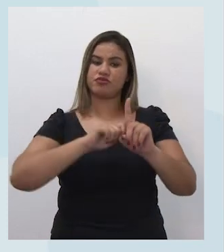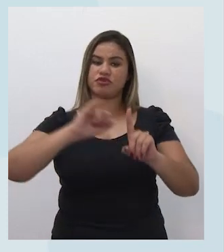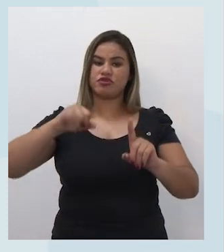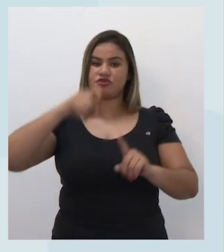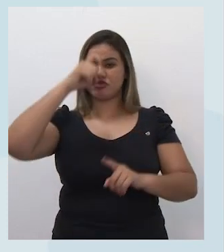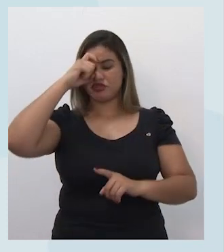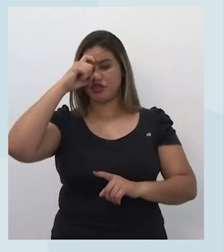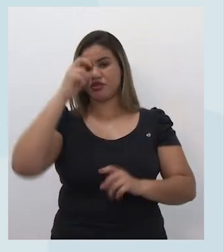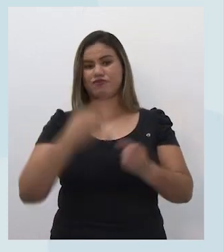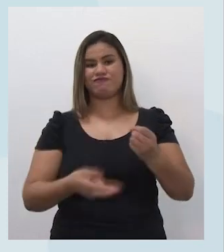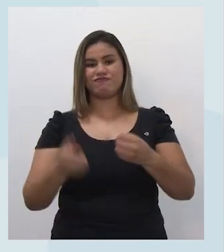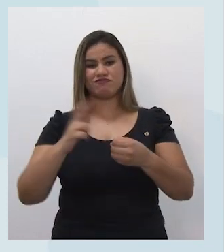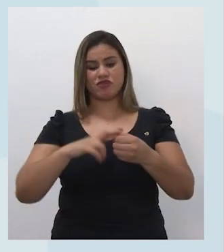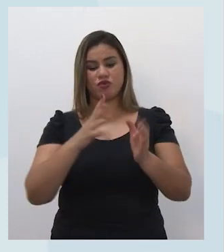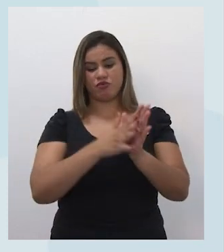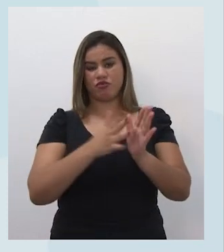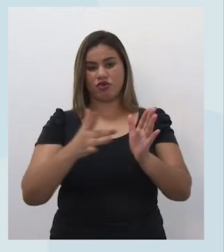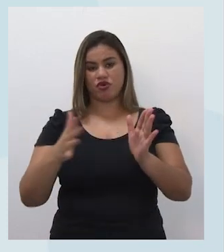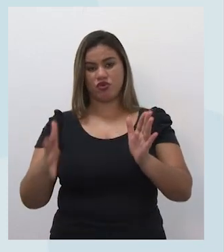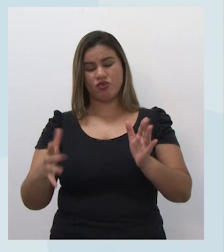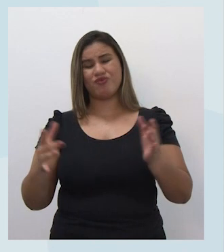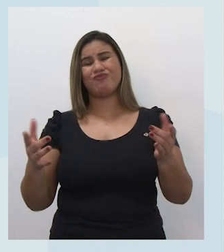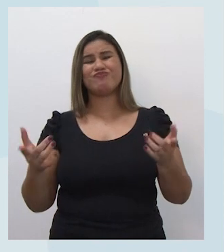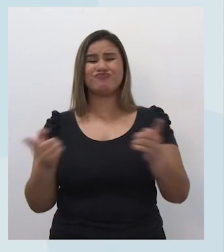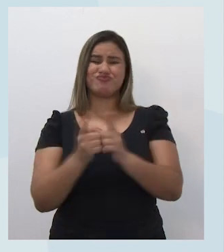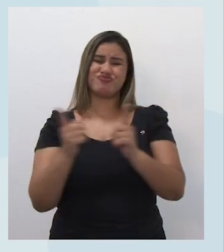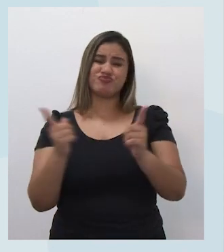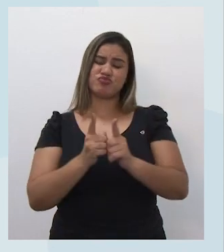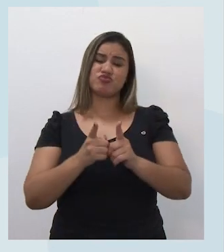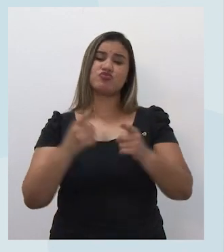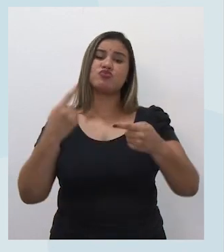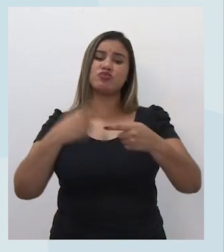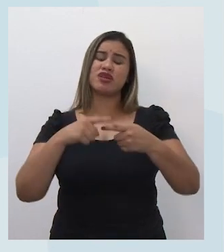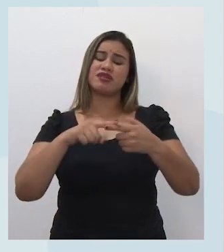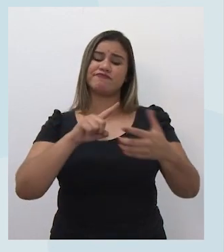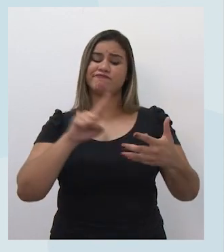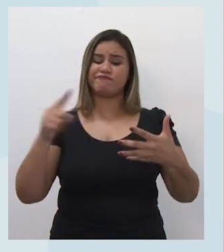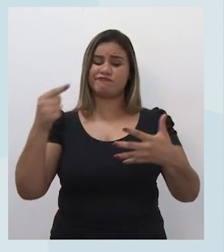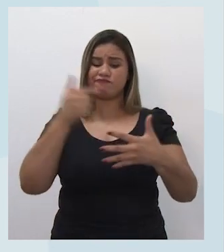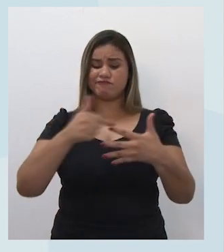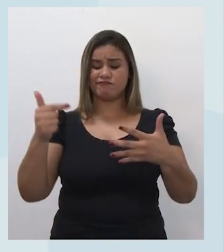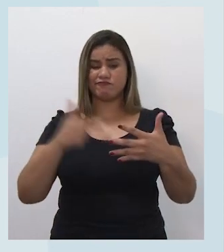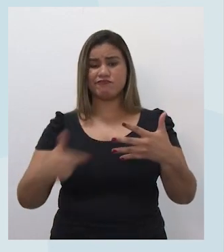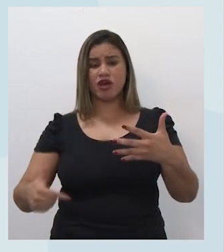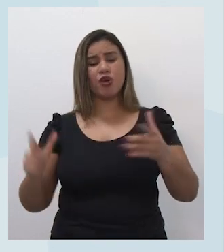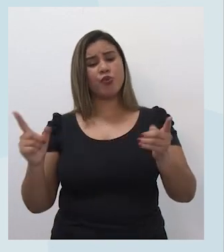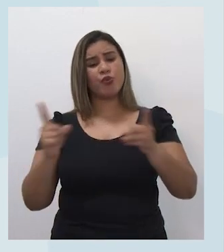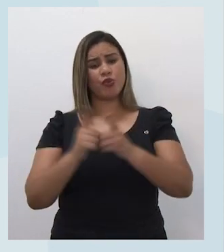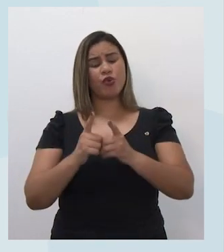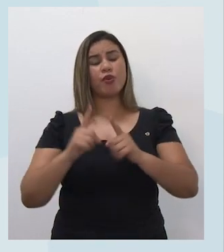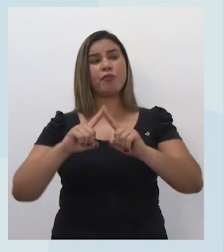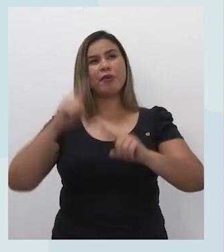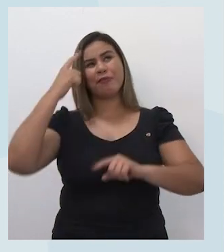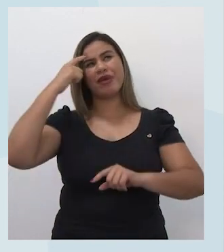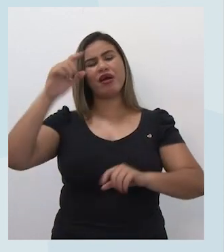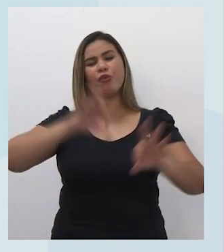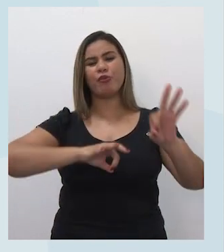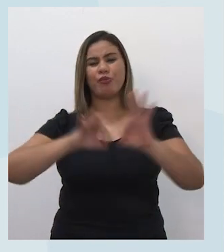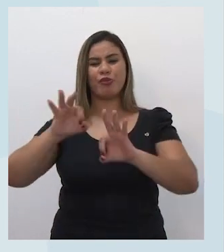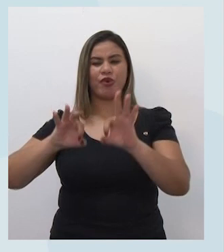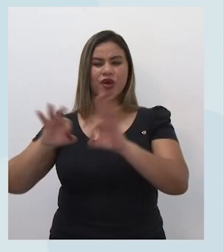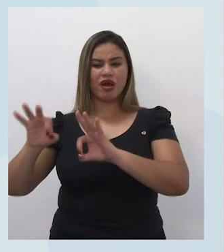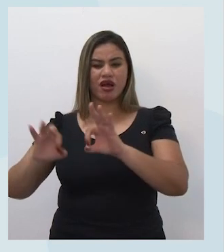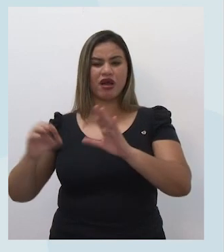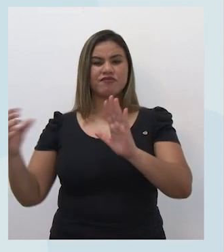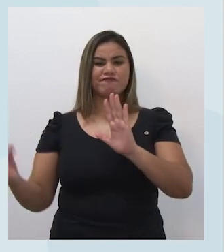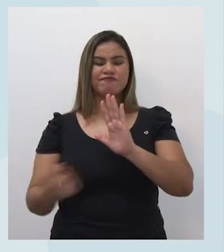período curto, né, de apenas algumas semanas, mas por que não, né? Dependendo do impacto que esse projeto tem na vida